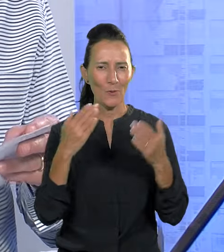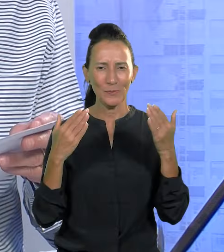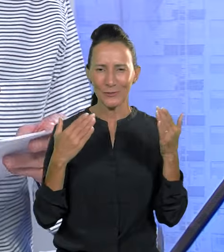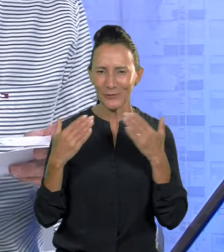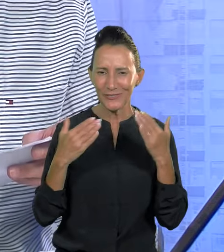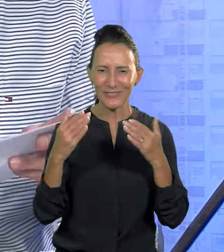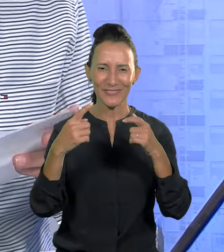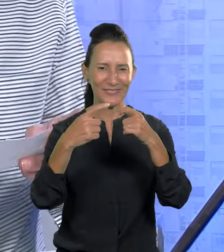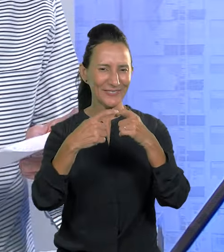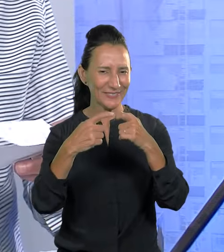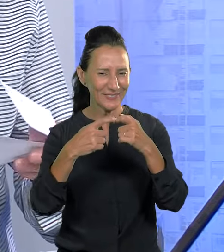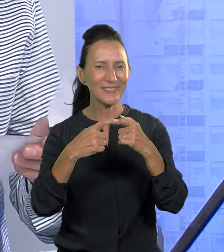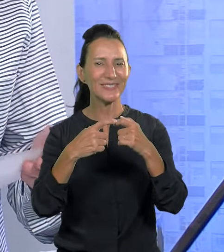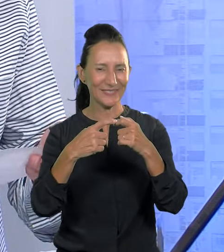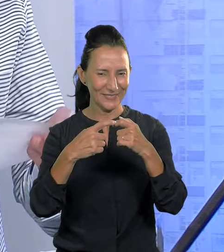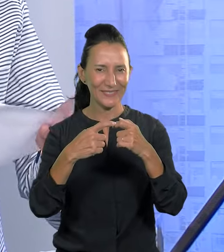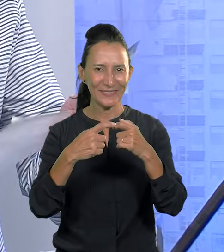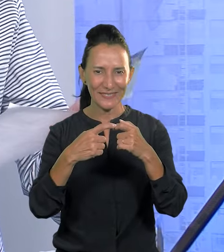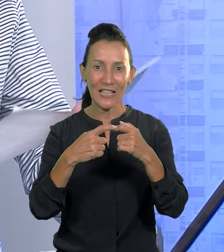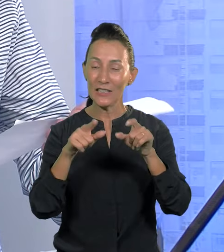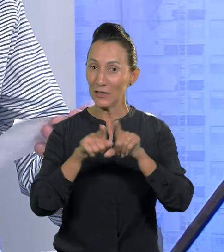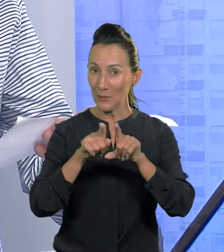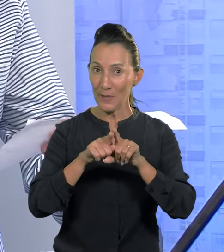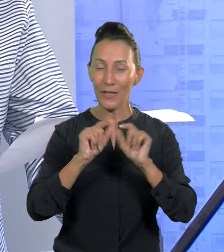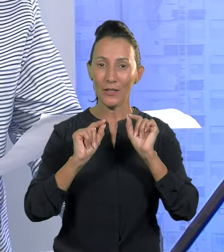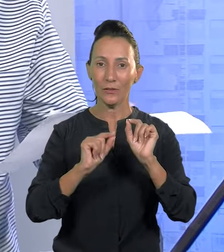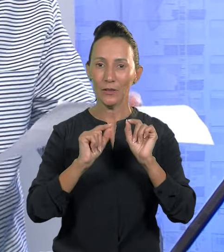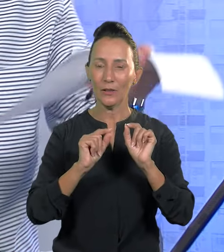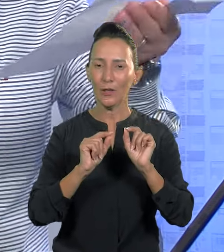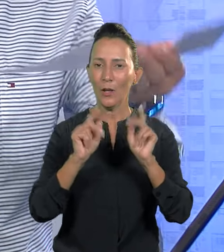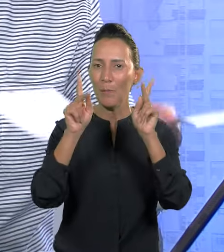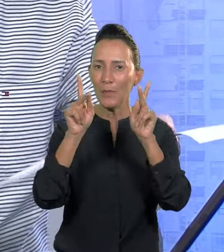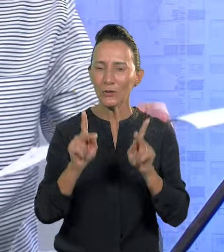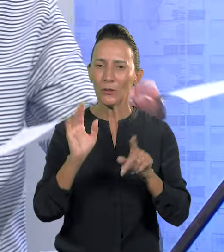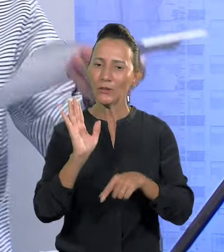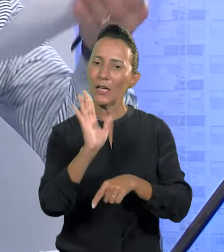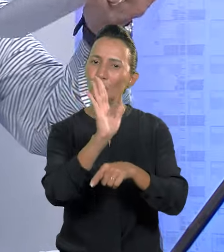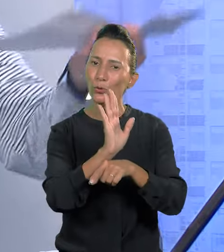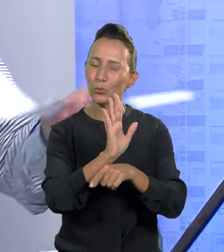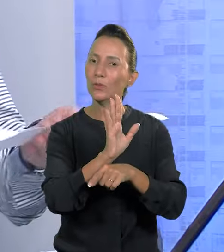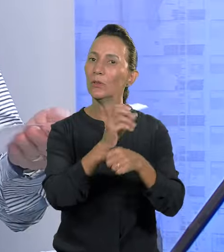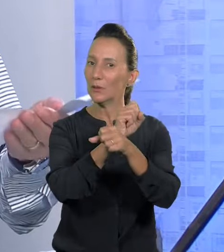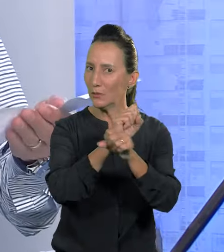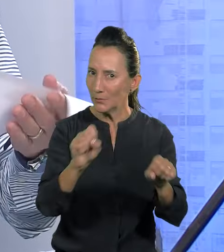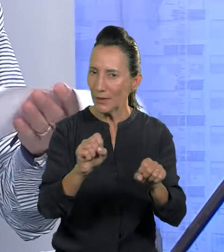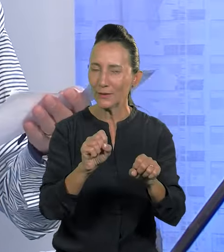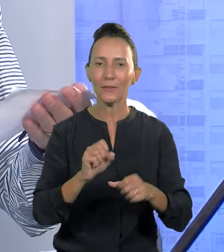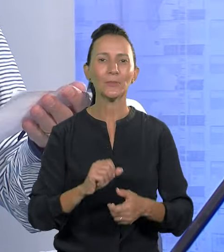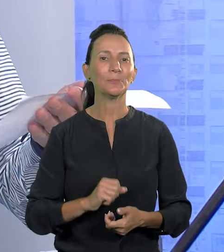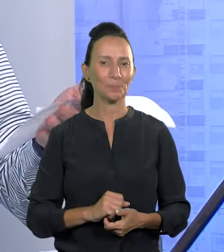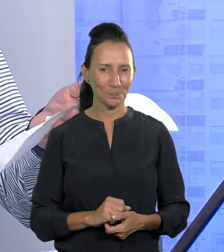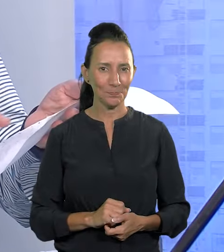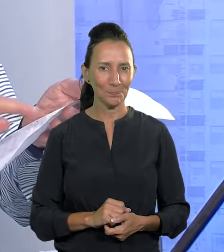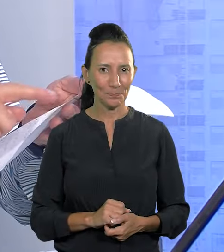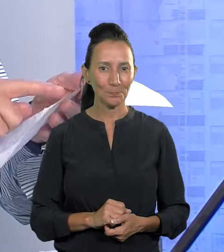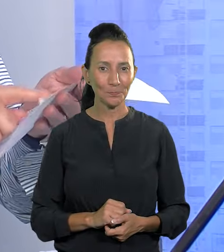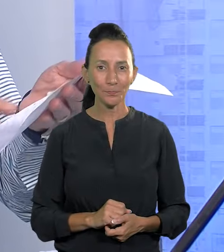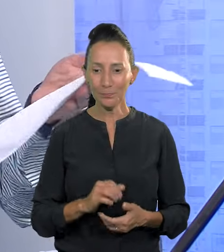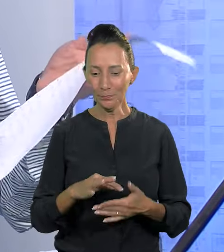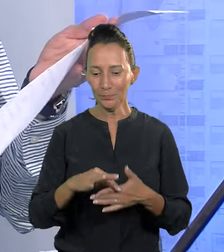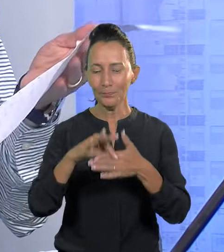com psicólogos, médicos e também libertadores, pessoas que trabalham no Ministério de Libertação.